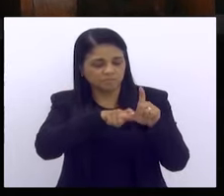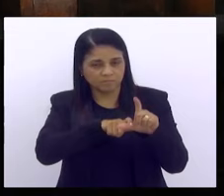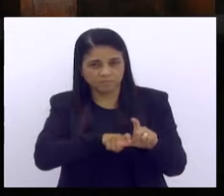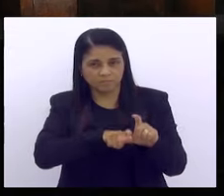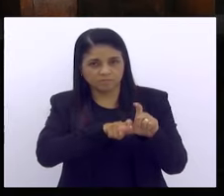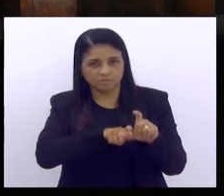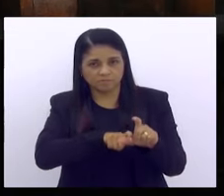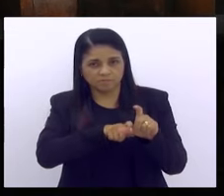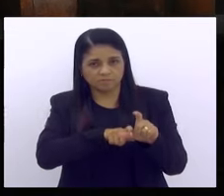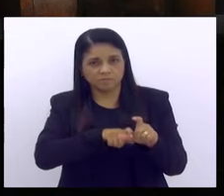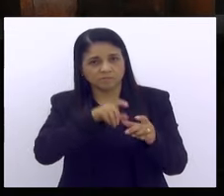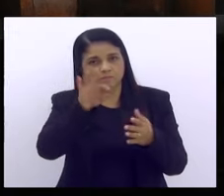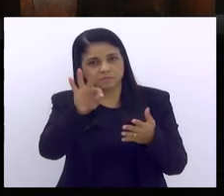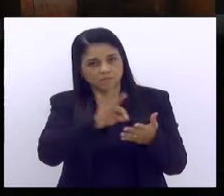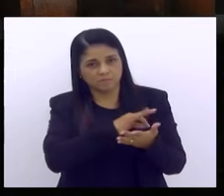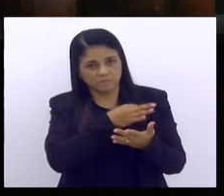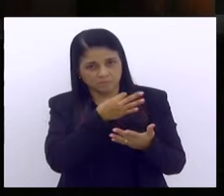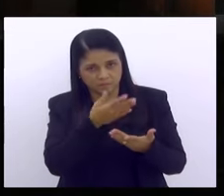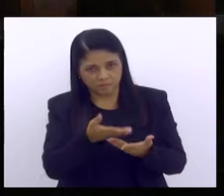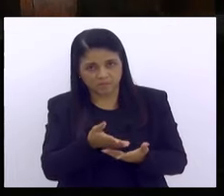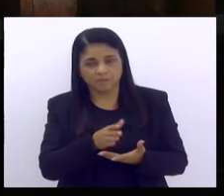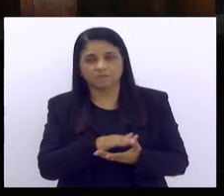se inscrevessem. Então,